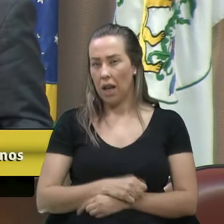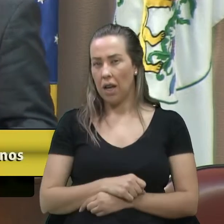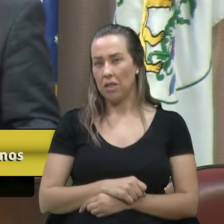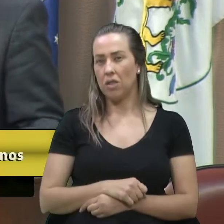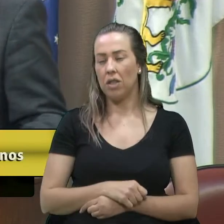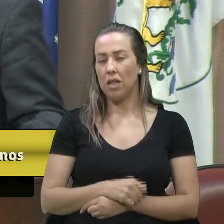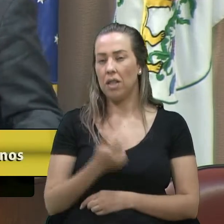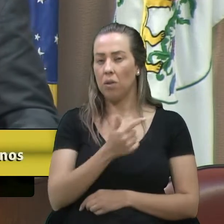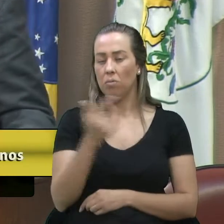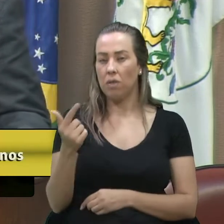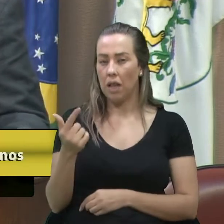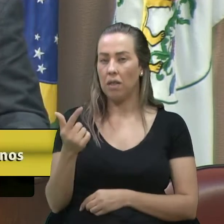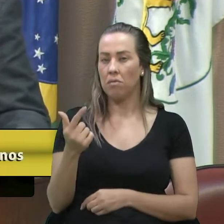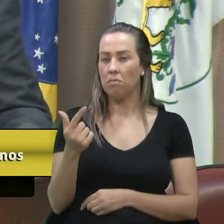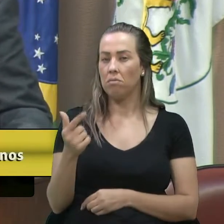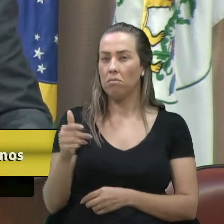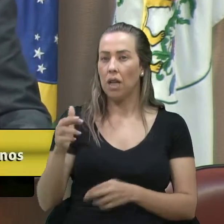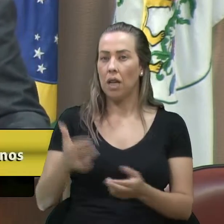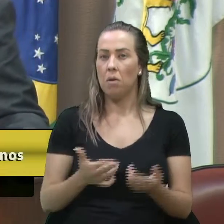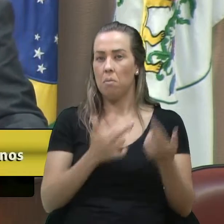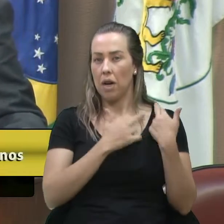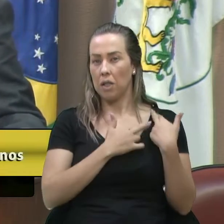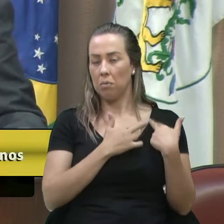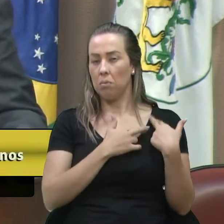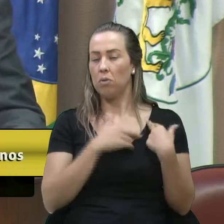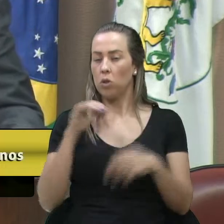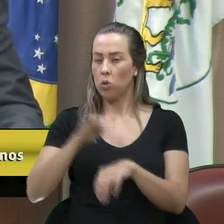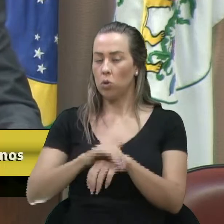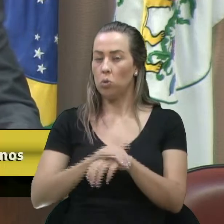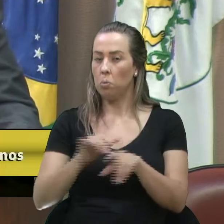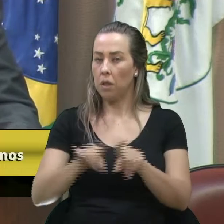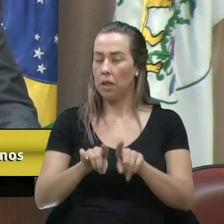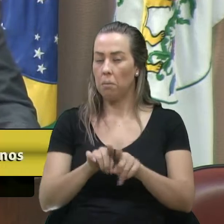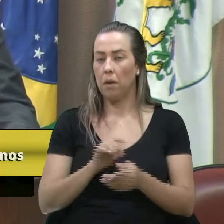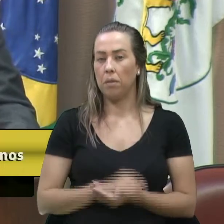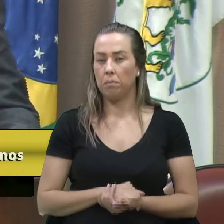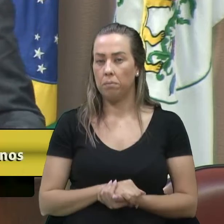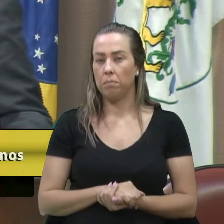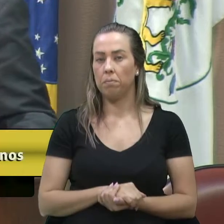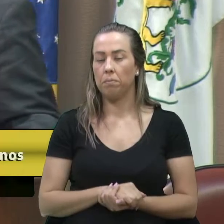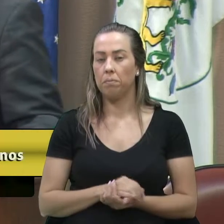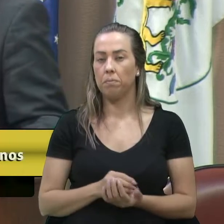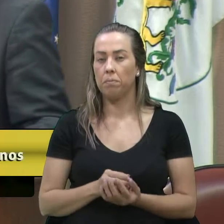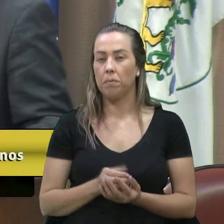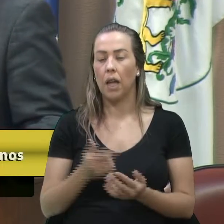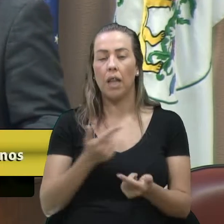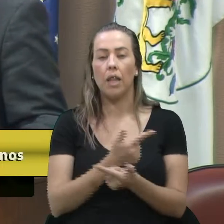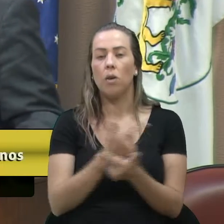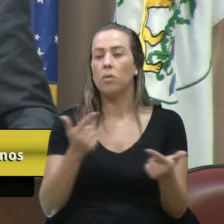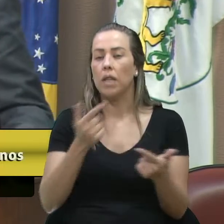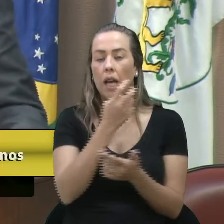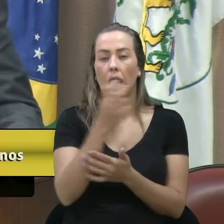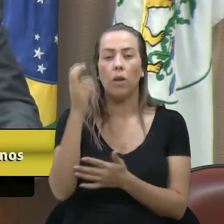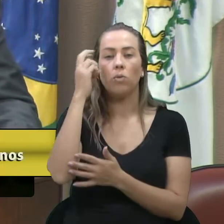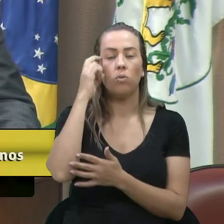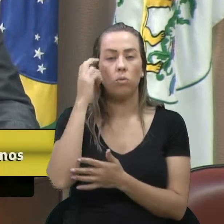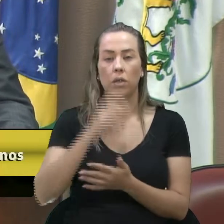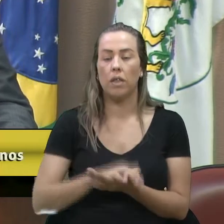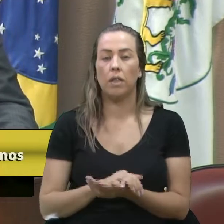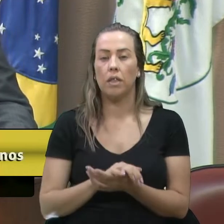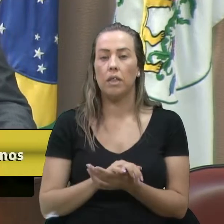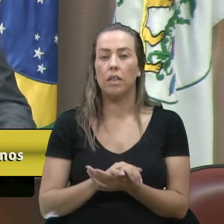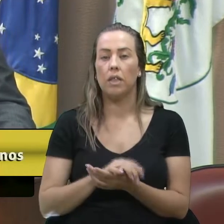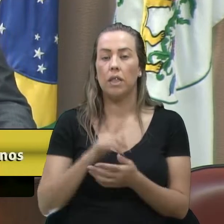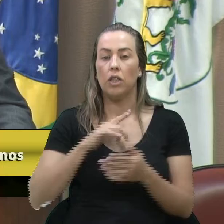não tem uma parcela de culpa com isso? Uma parte, no sentido, vereador, de não ter a cultura de